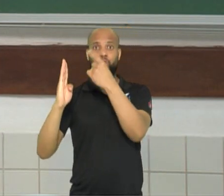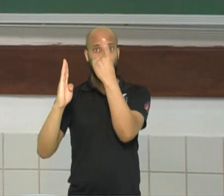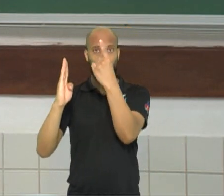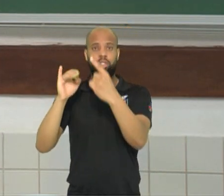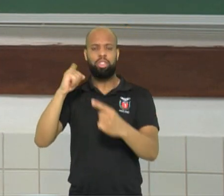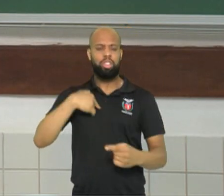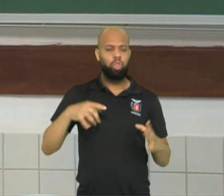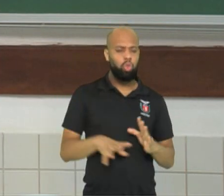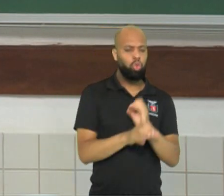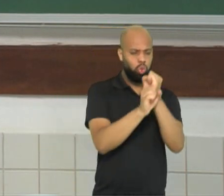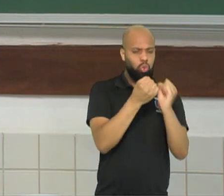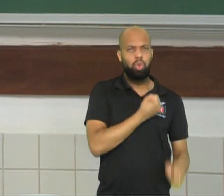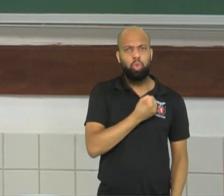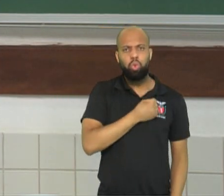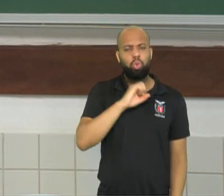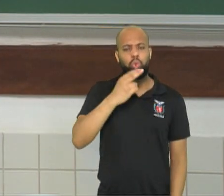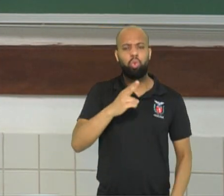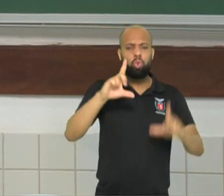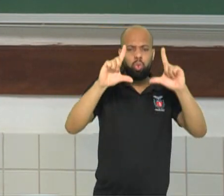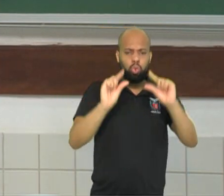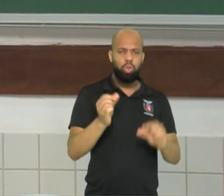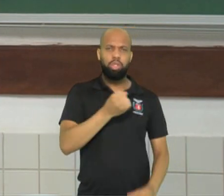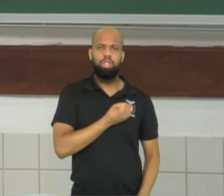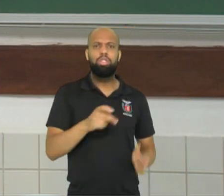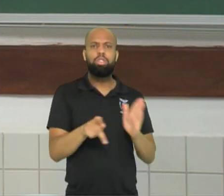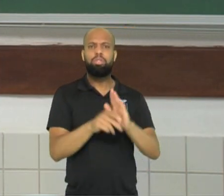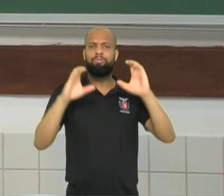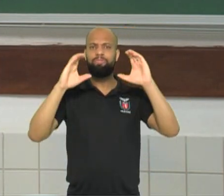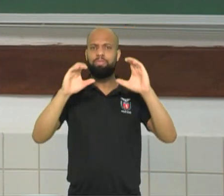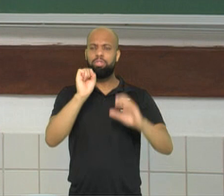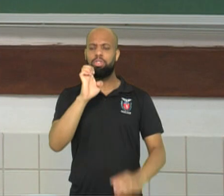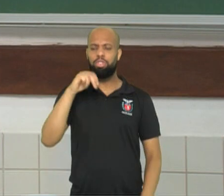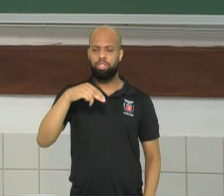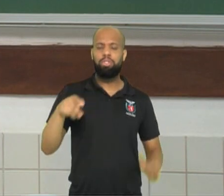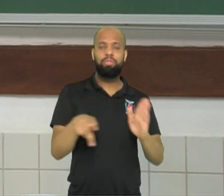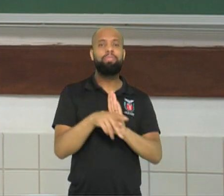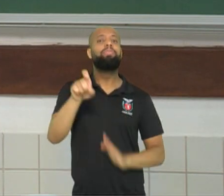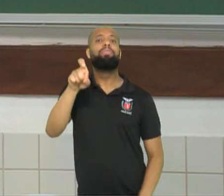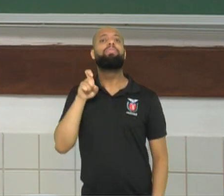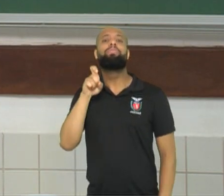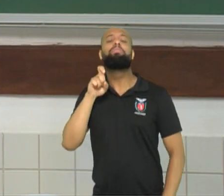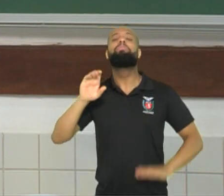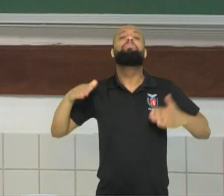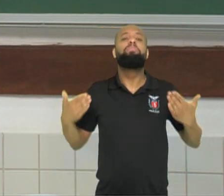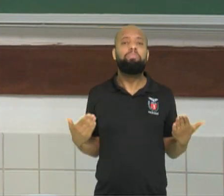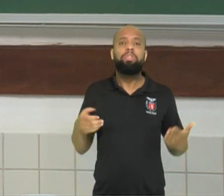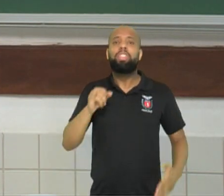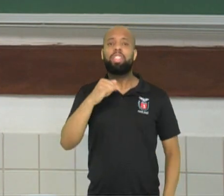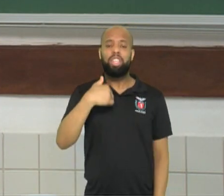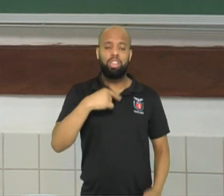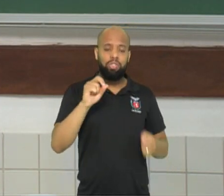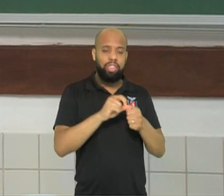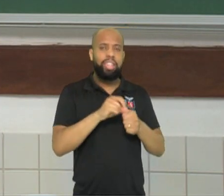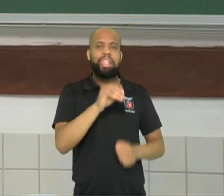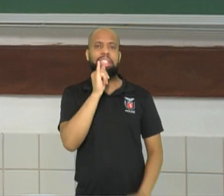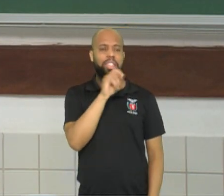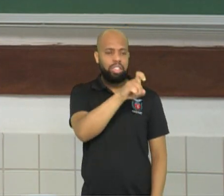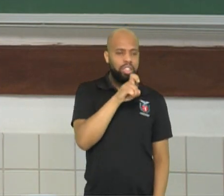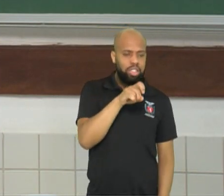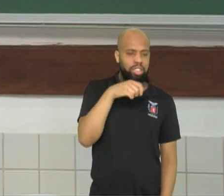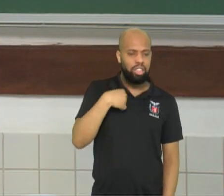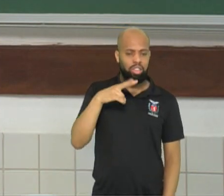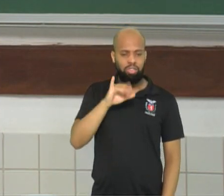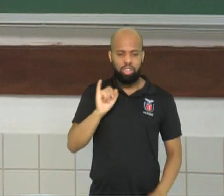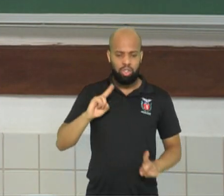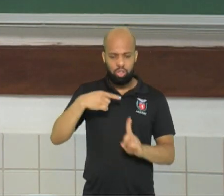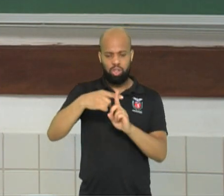ou diminuir um número para essa função seno de x? Ou se lá no x eu somar ou subtrair